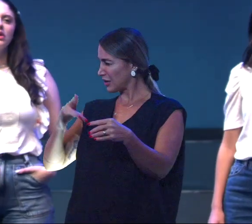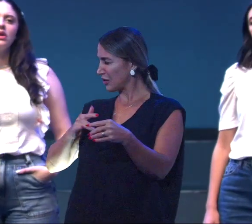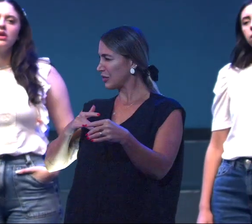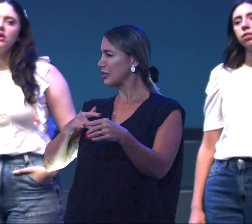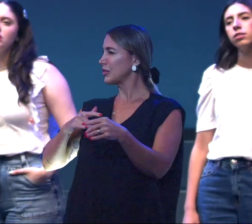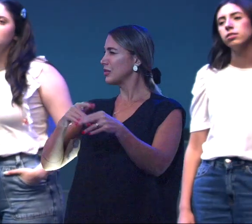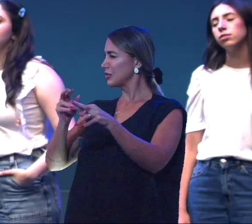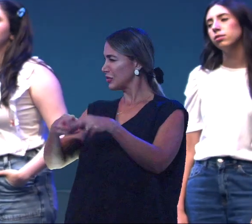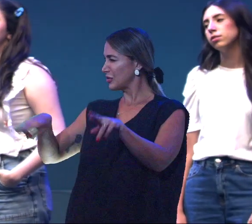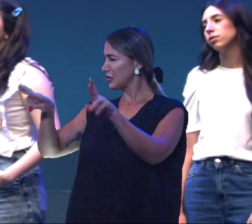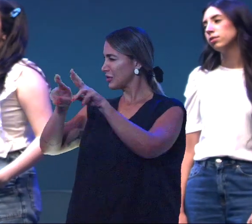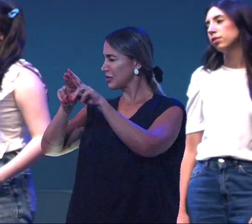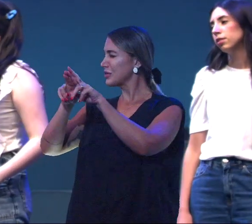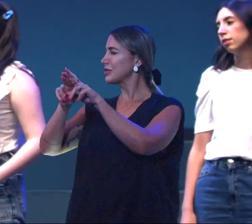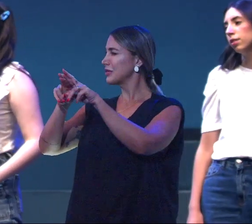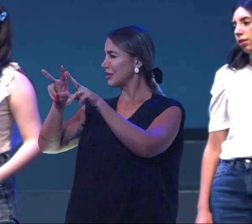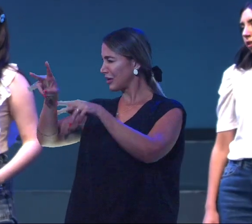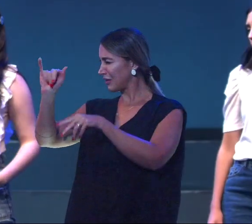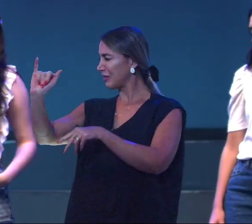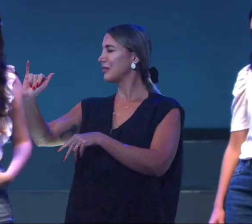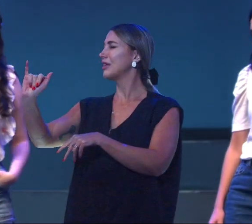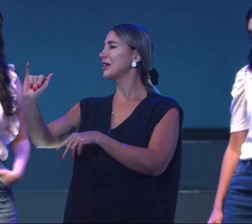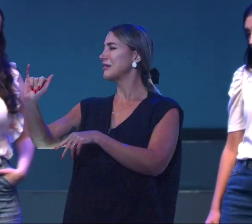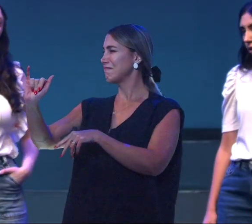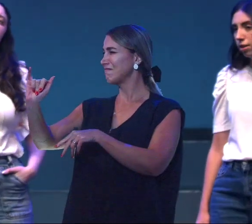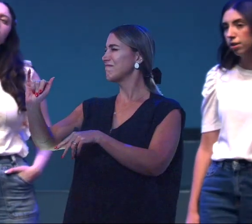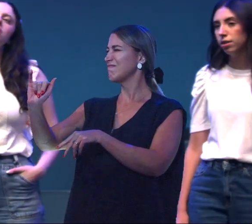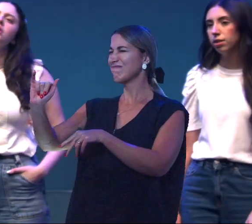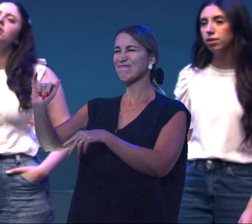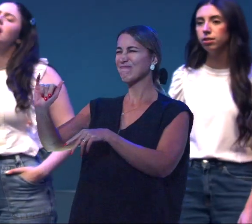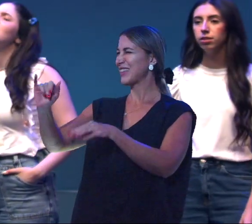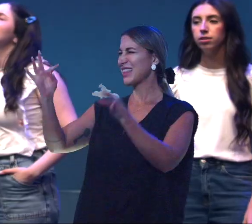E vai ser um testemunho lindo daquilo que Deus está fazendo em nome de Jesus.